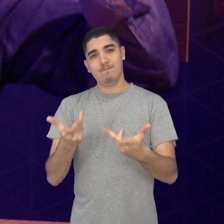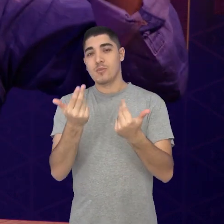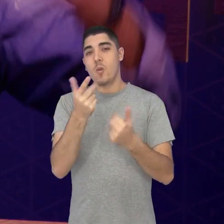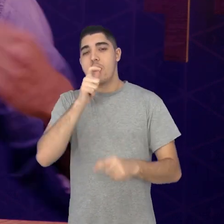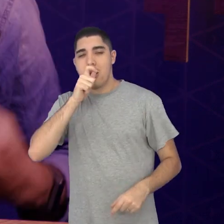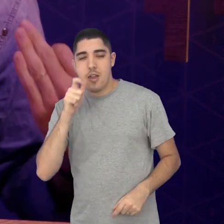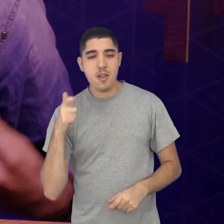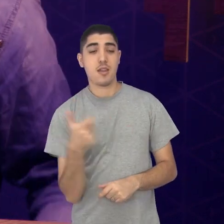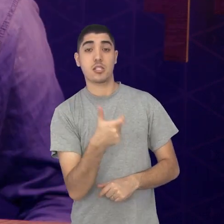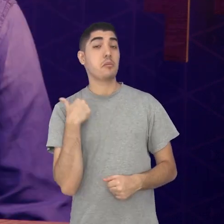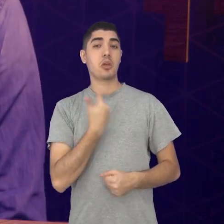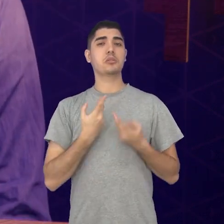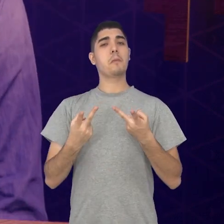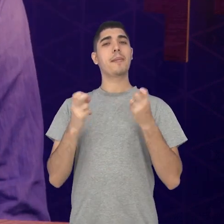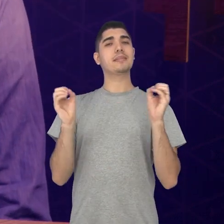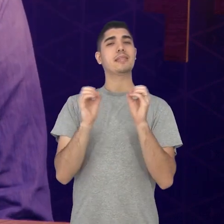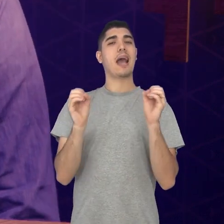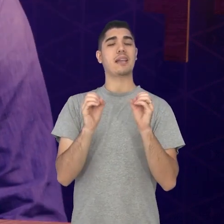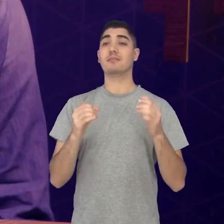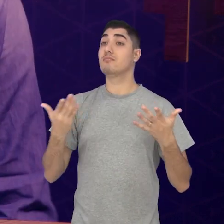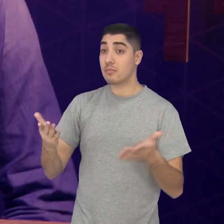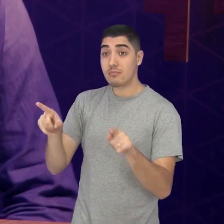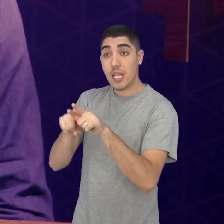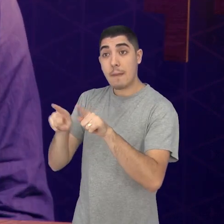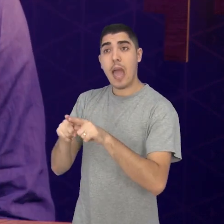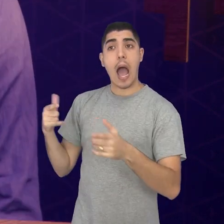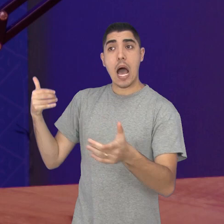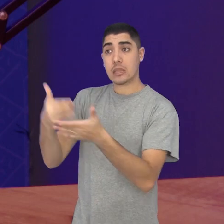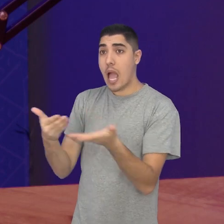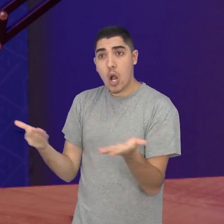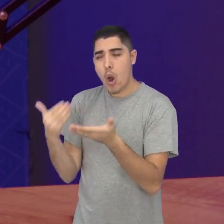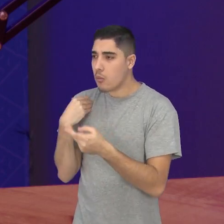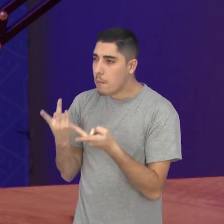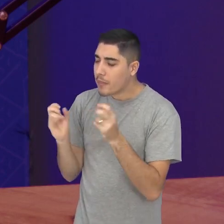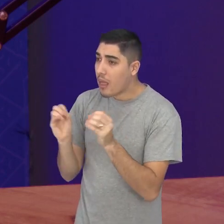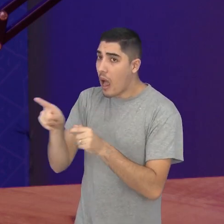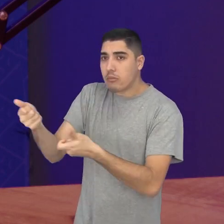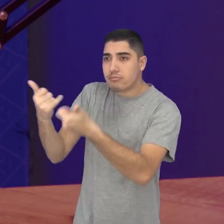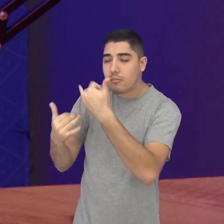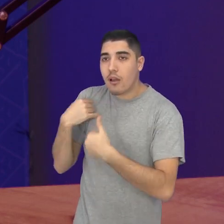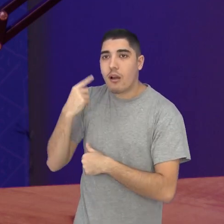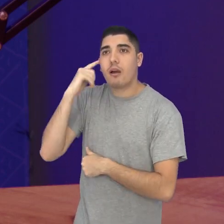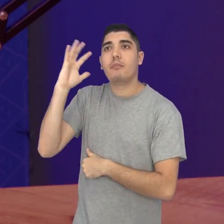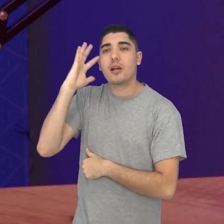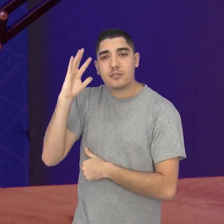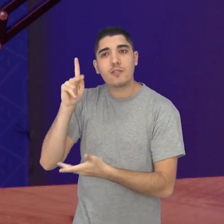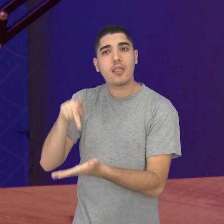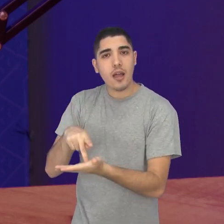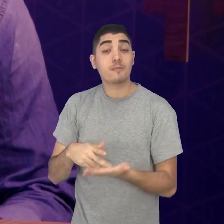crítica impressionante, assim, a gente nem percebe, né? Não, até esse programa, na verdade, eu não tinha percebido tanto. A